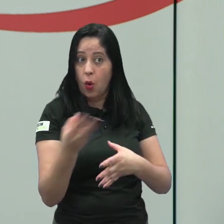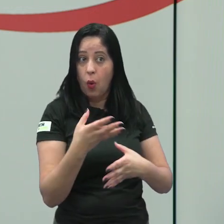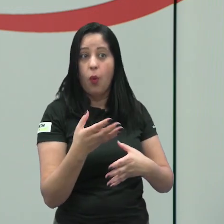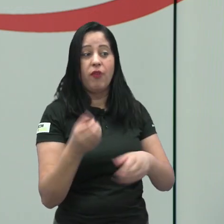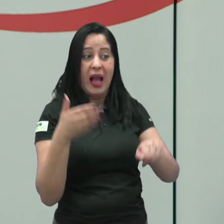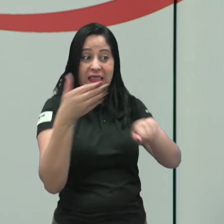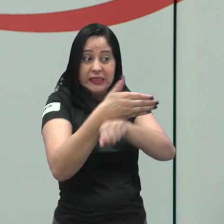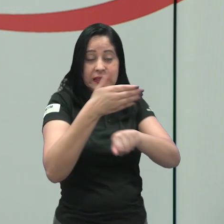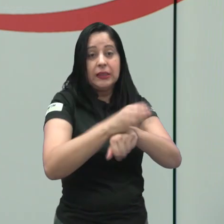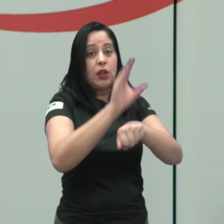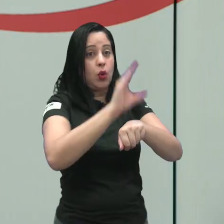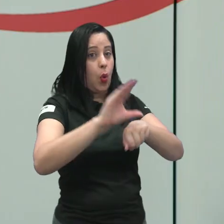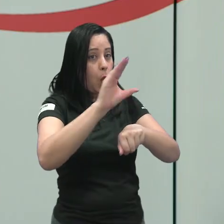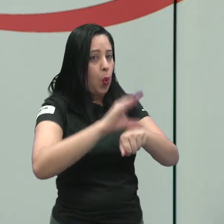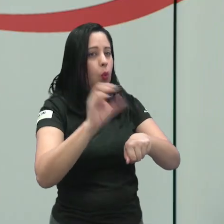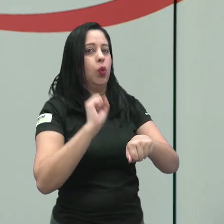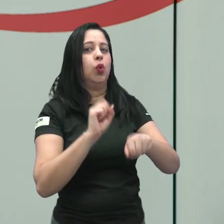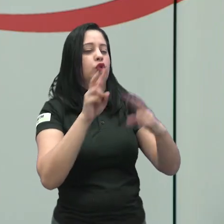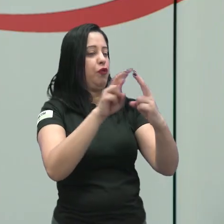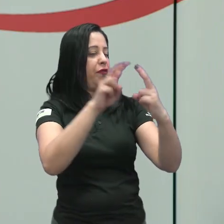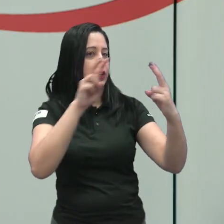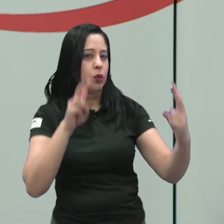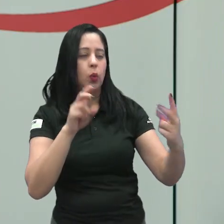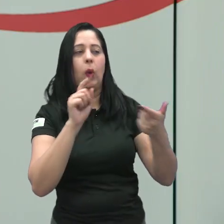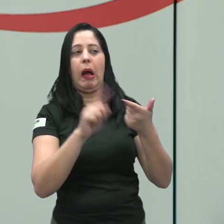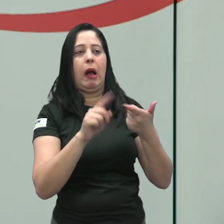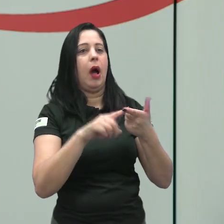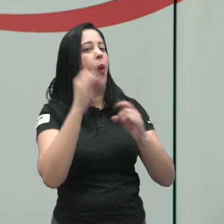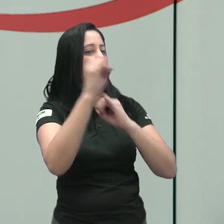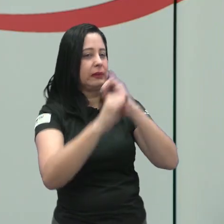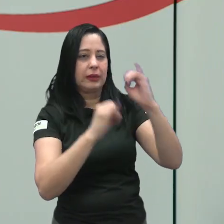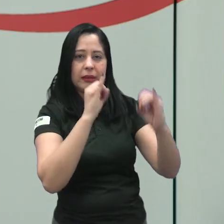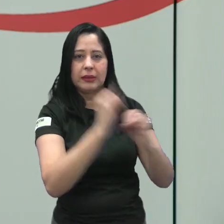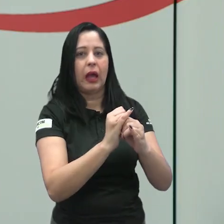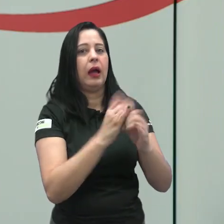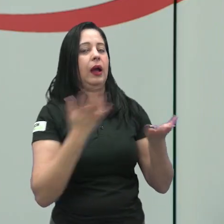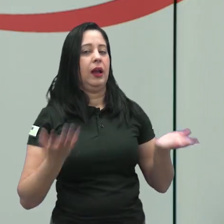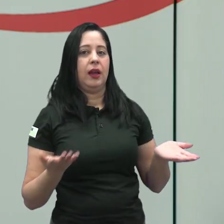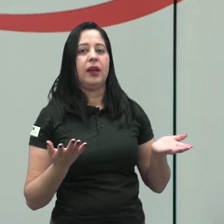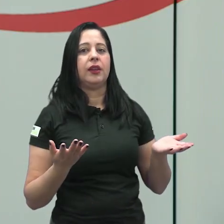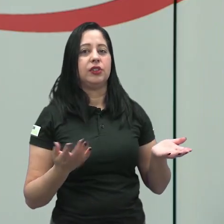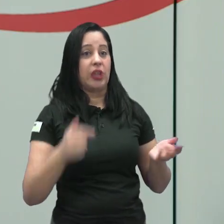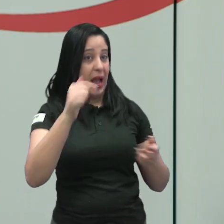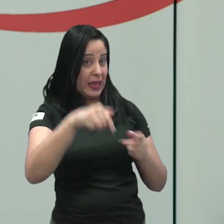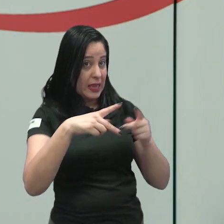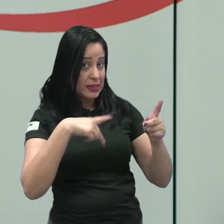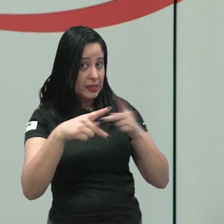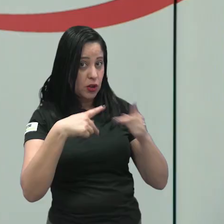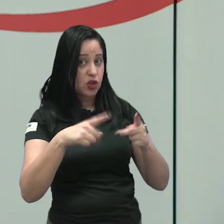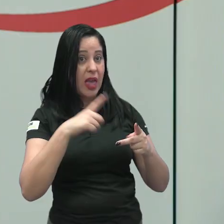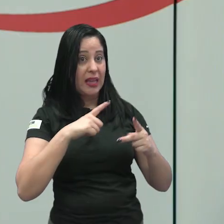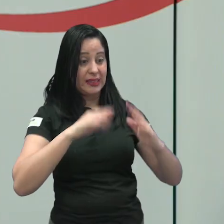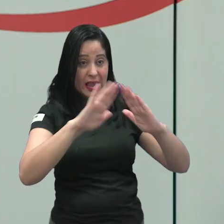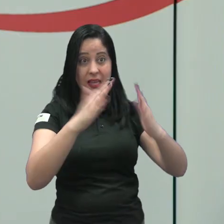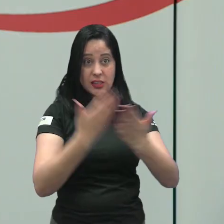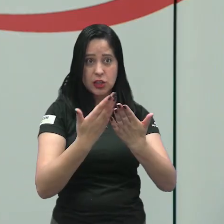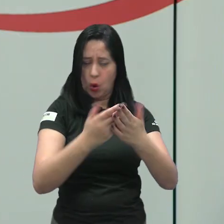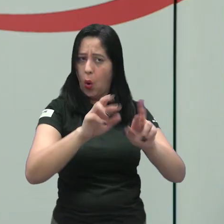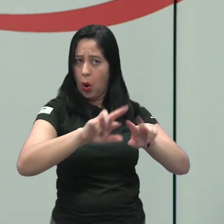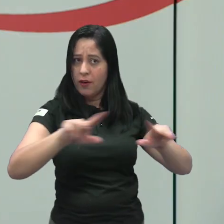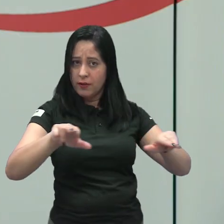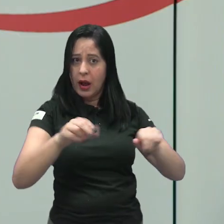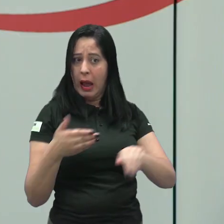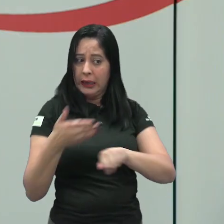curso, faça. Nem que seja à distância, aqueles comprados na internet, ou aqui na região São José dos Campos tem várias escolas,